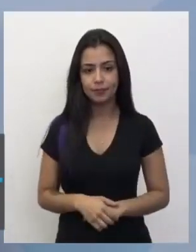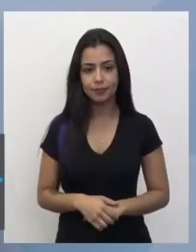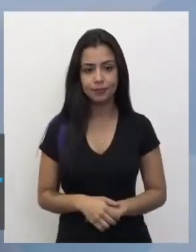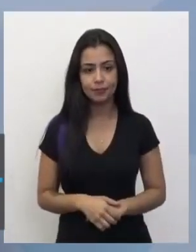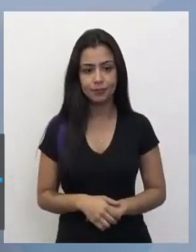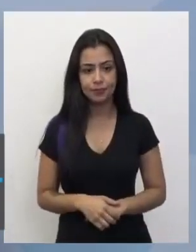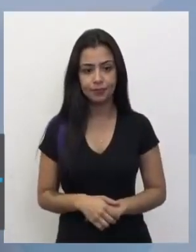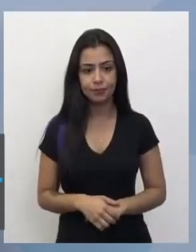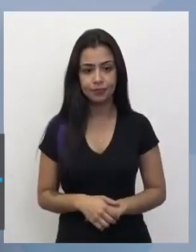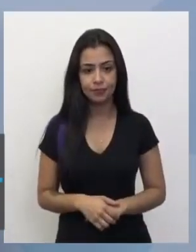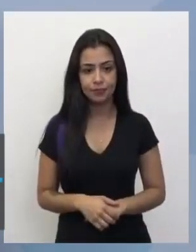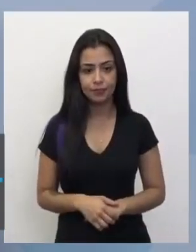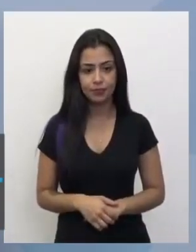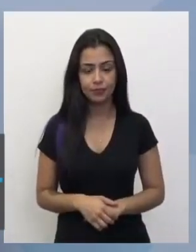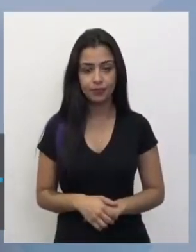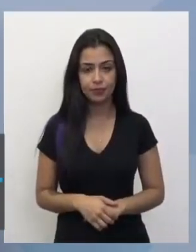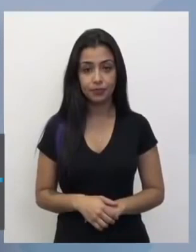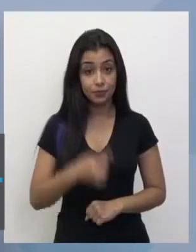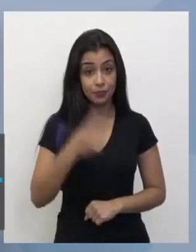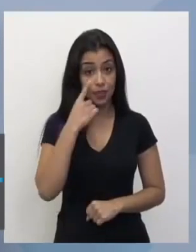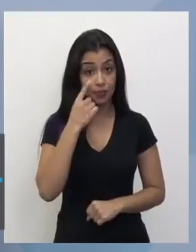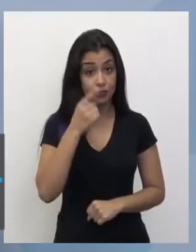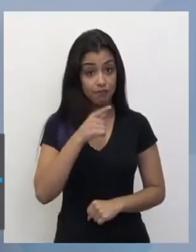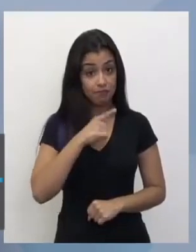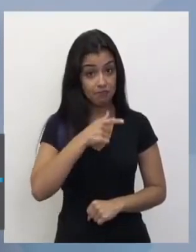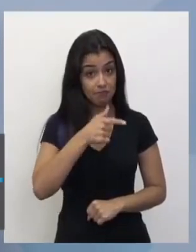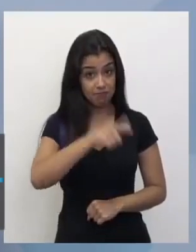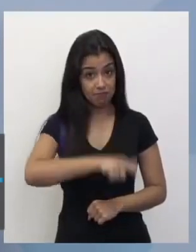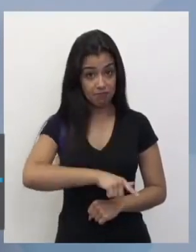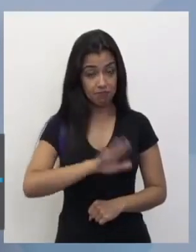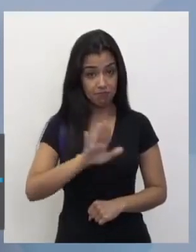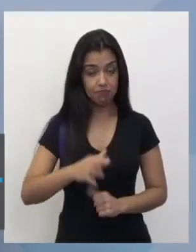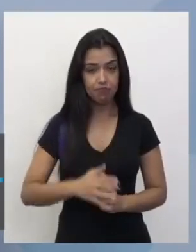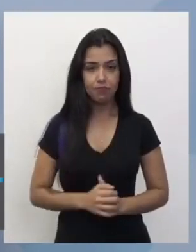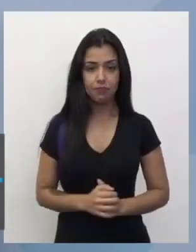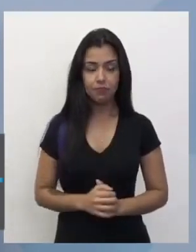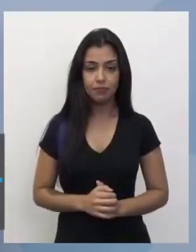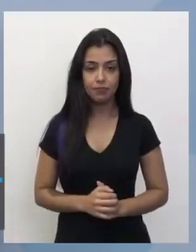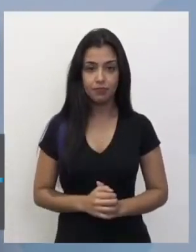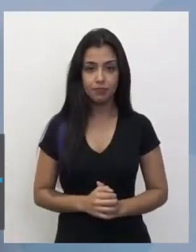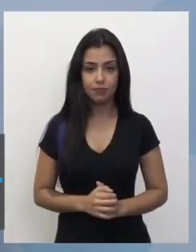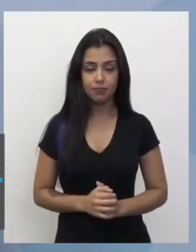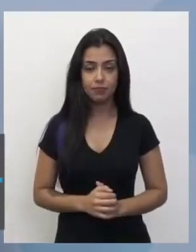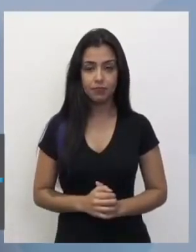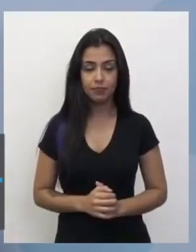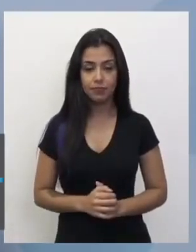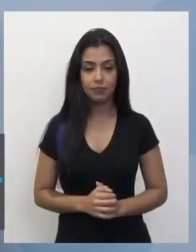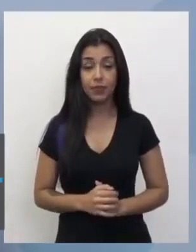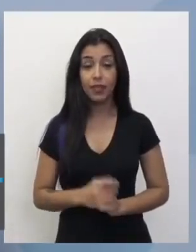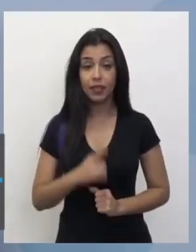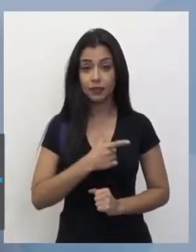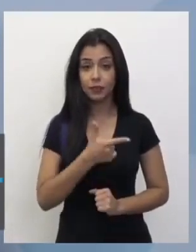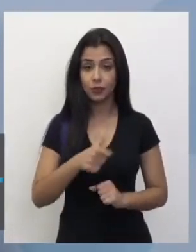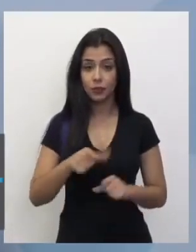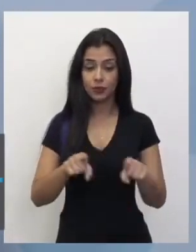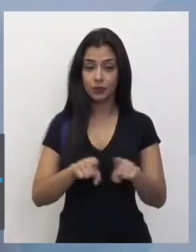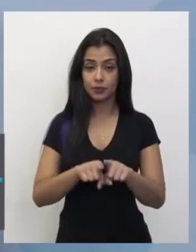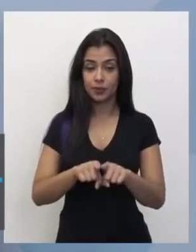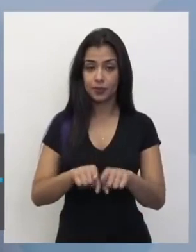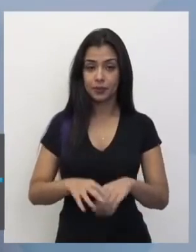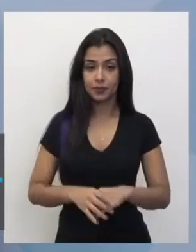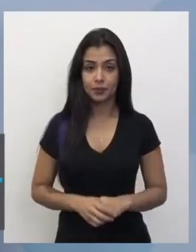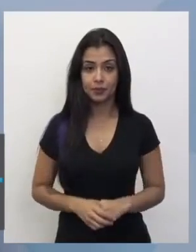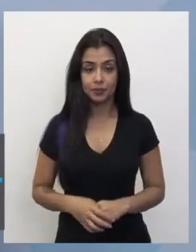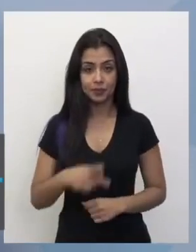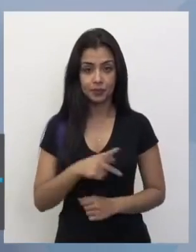Muito bem. Deixa eu ver se tem mais algum aqui. Acho que por enquanto são esses. Tem mais um aqui, ó.